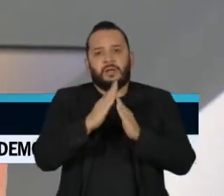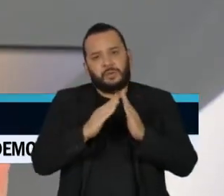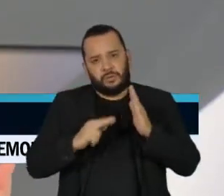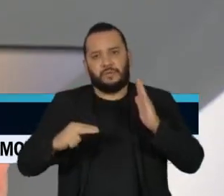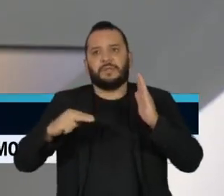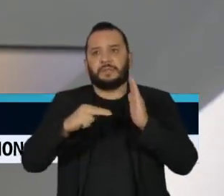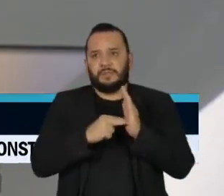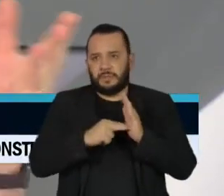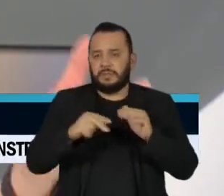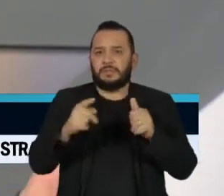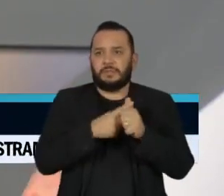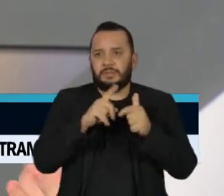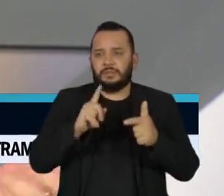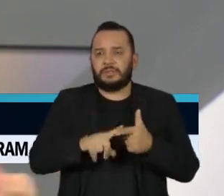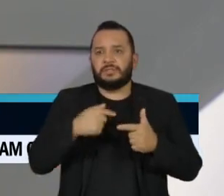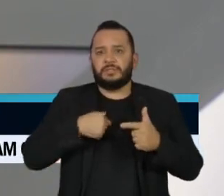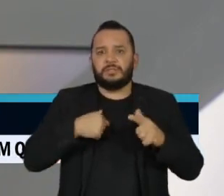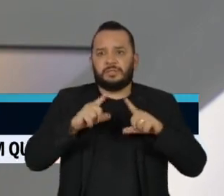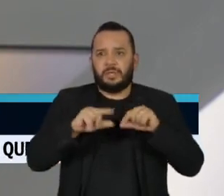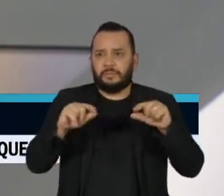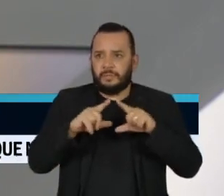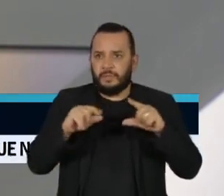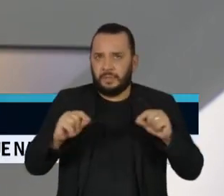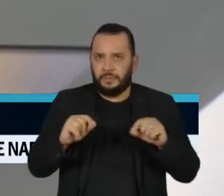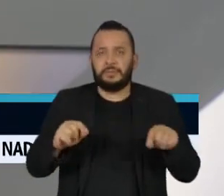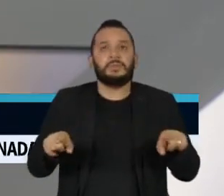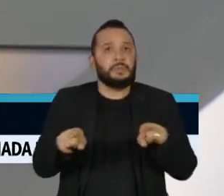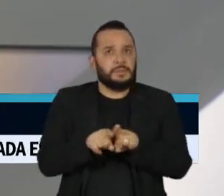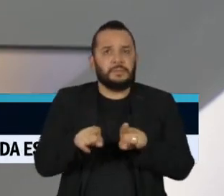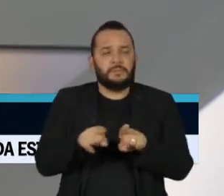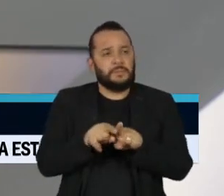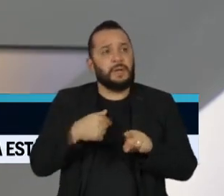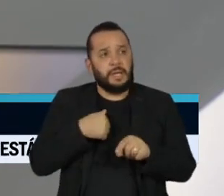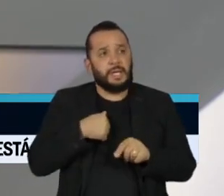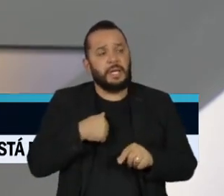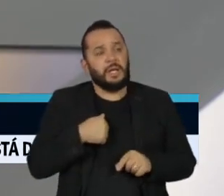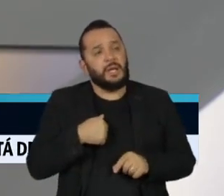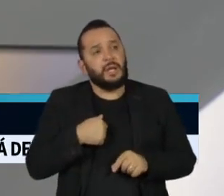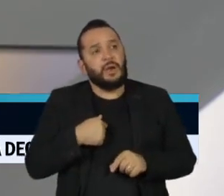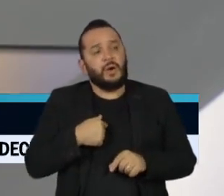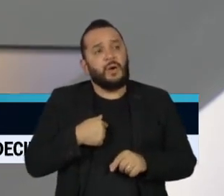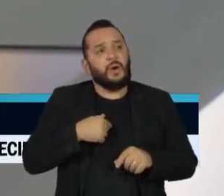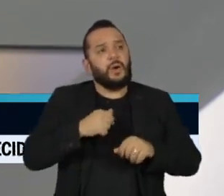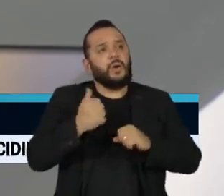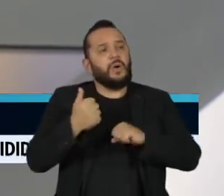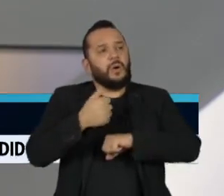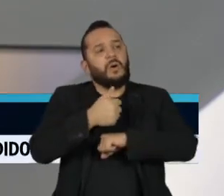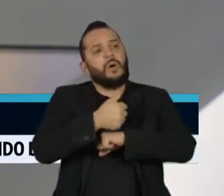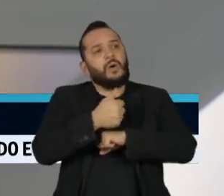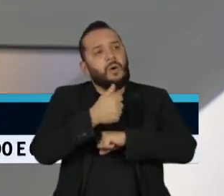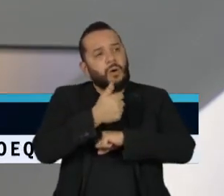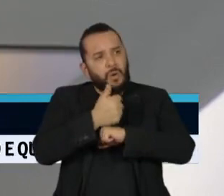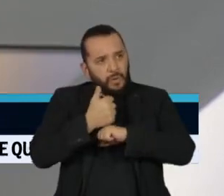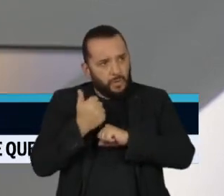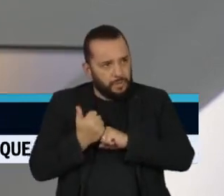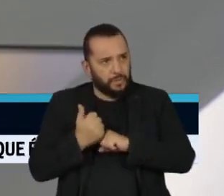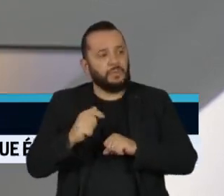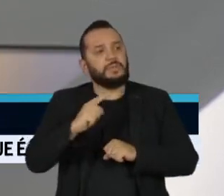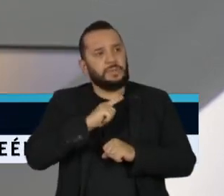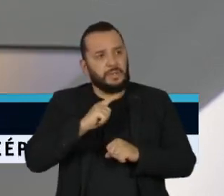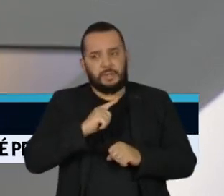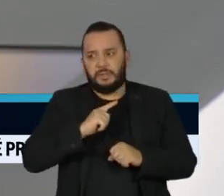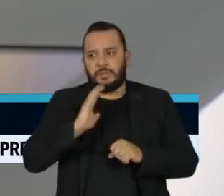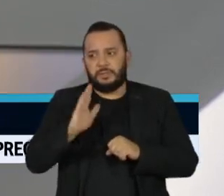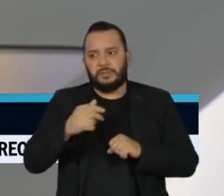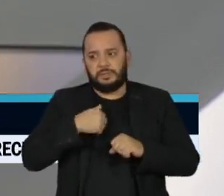Zelândia, Japão, a Ômicron em geral também causou a onda de mortes que a gente viu um pouco mais cedo, em janeiro e fevereiro, em Hong Kong, entre os idosos que não